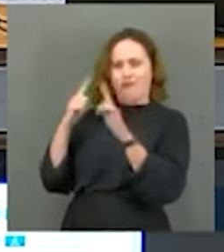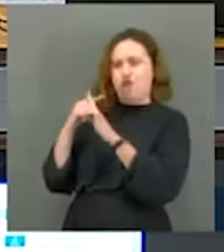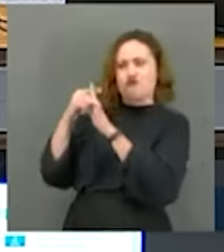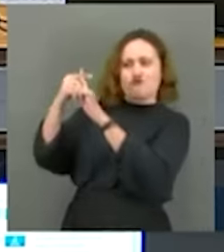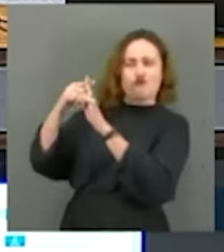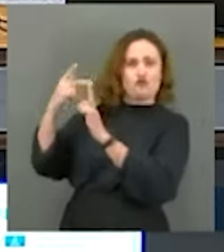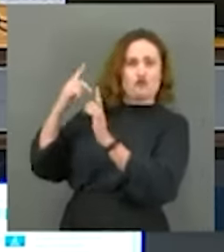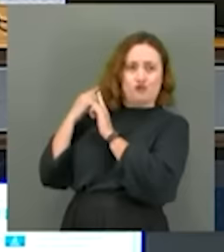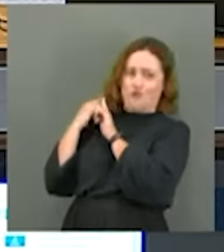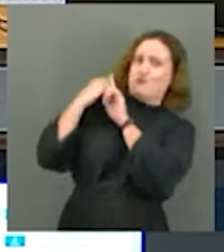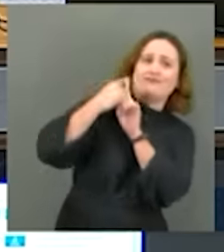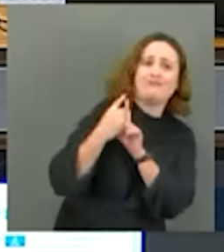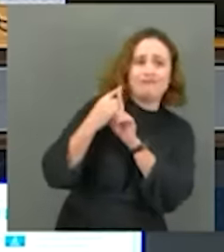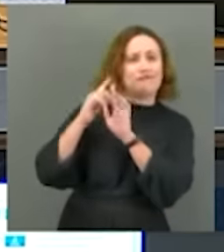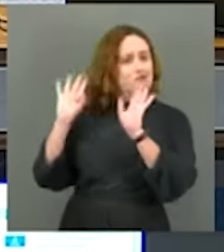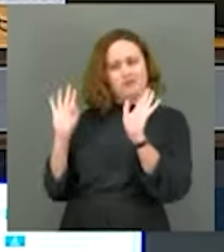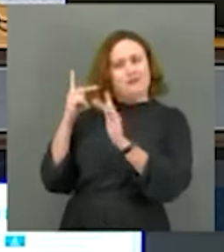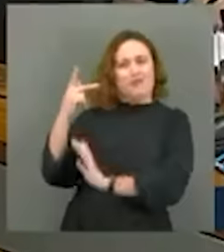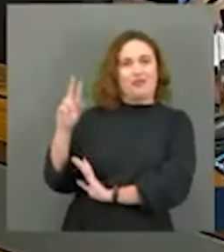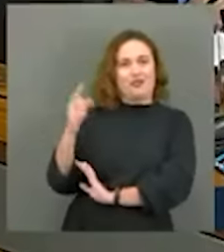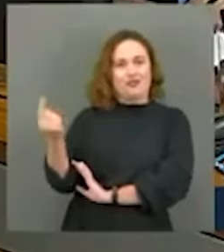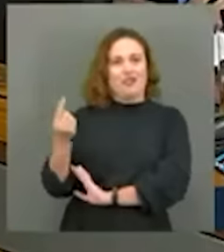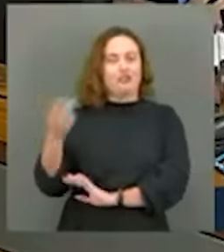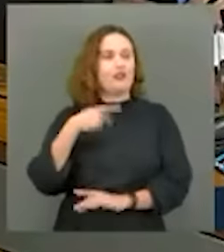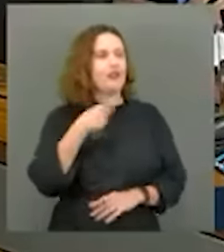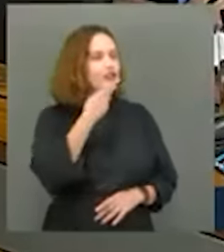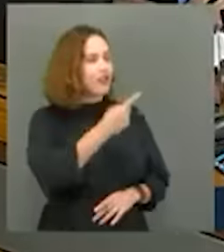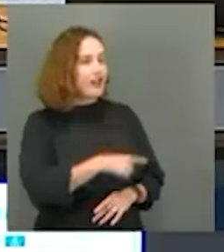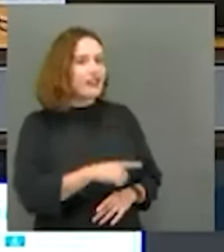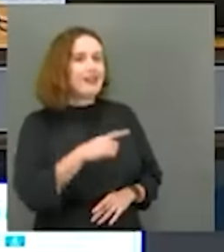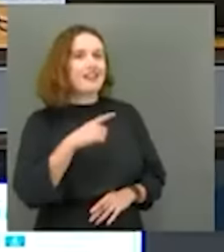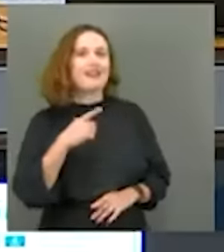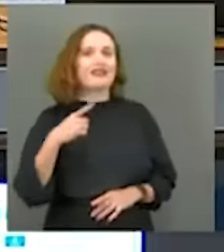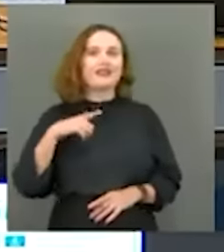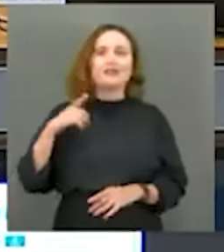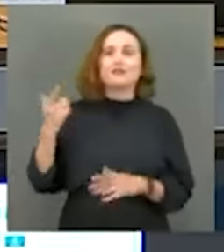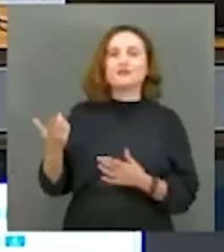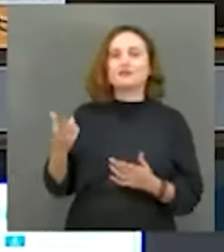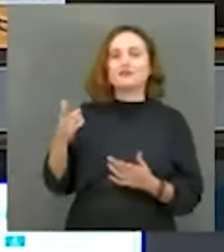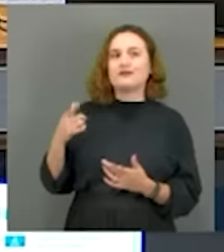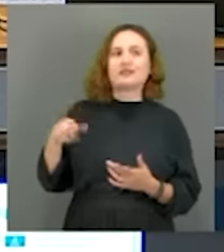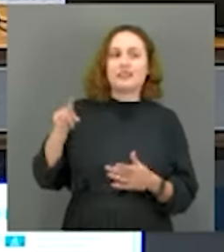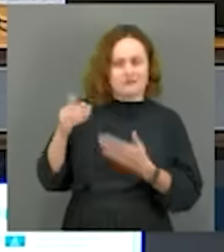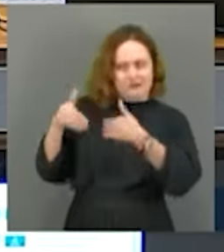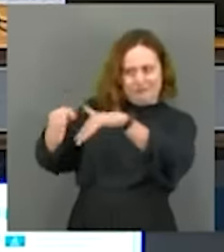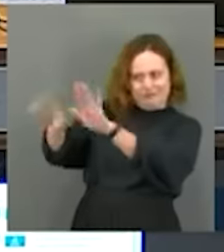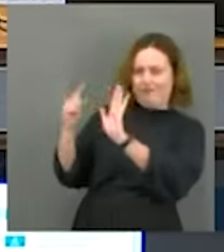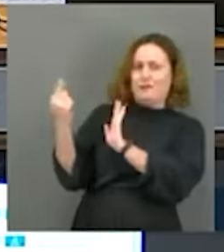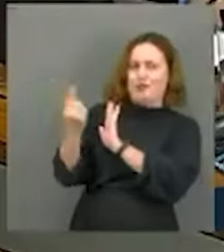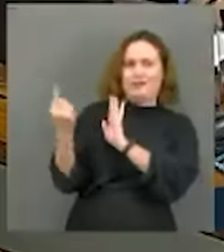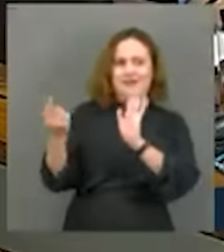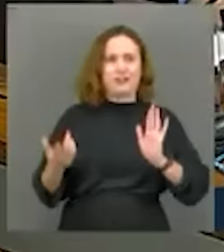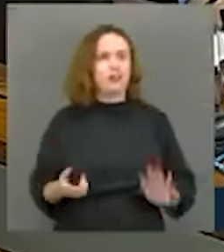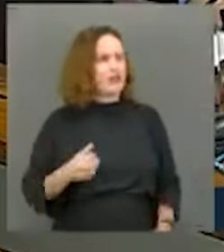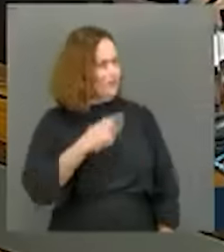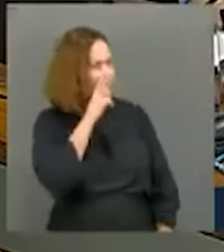castigo é conforme o pecado hora que eu falei que eu tava desaparec logo sabendo que o castigo conforme o pecado mas você sozinho ele ele fez a cara